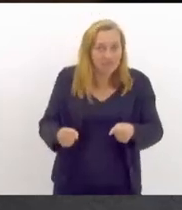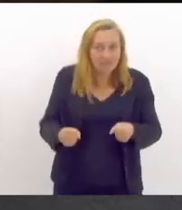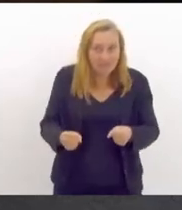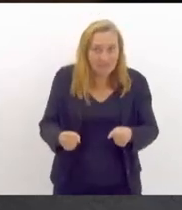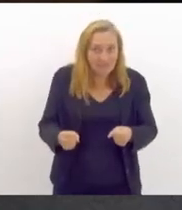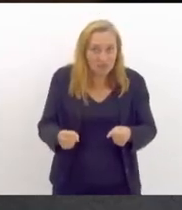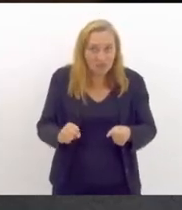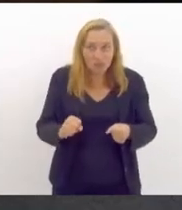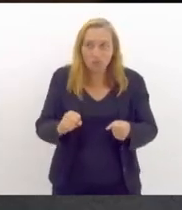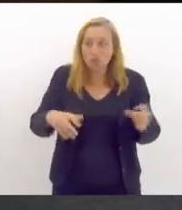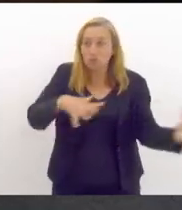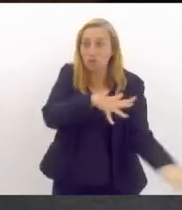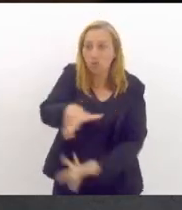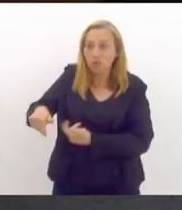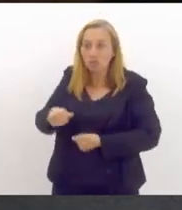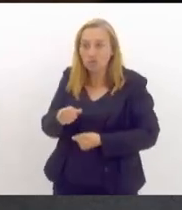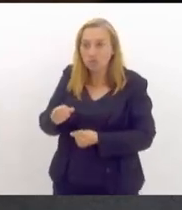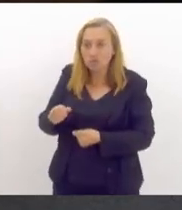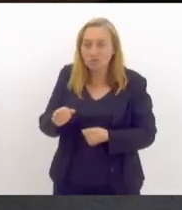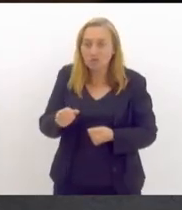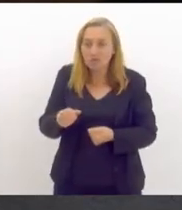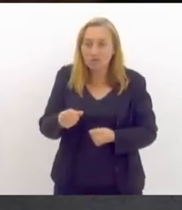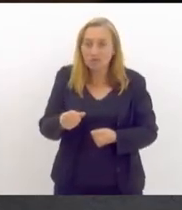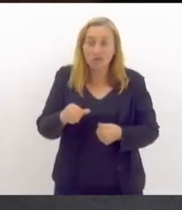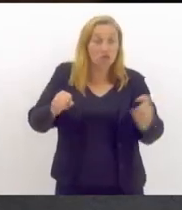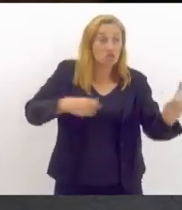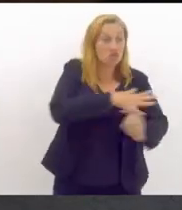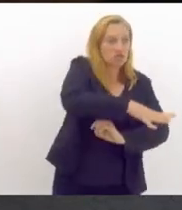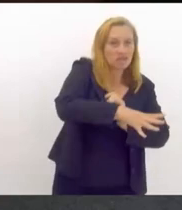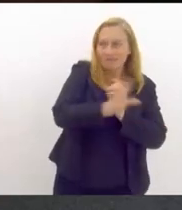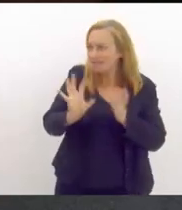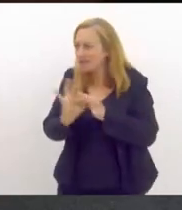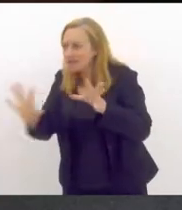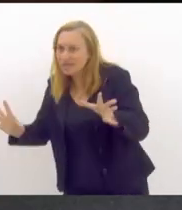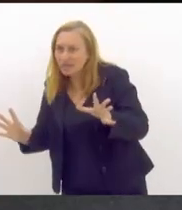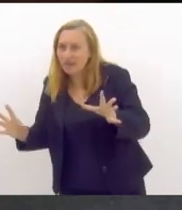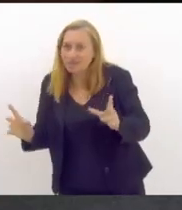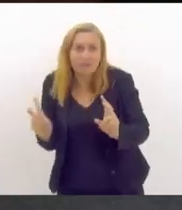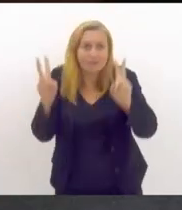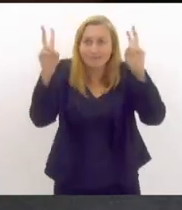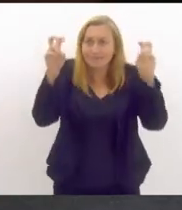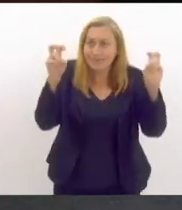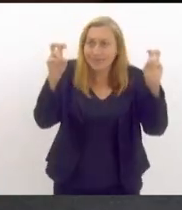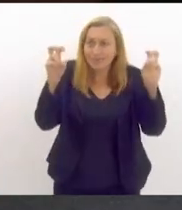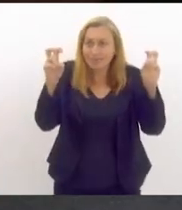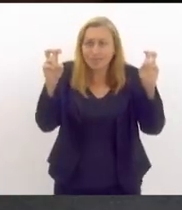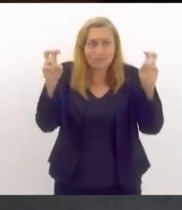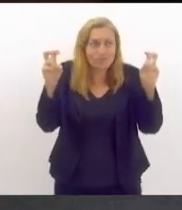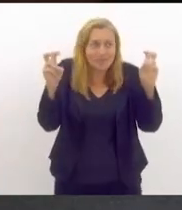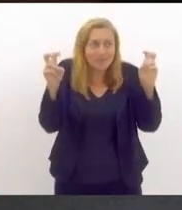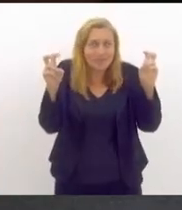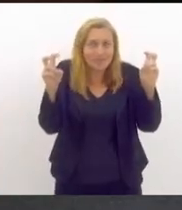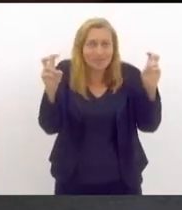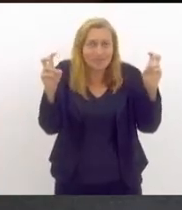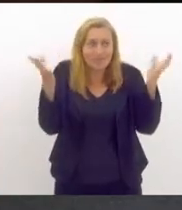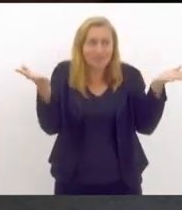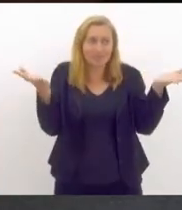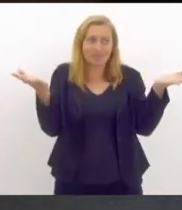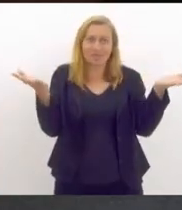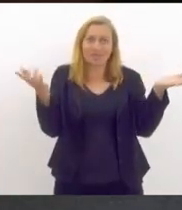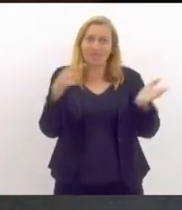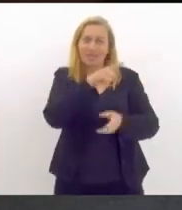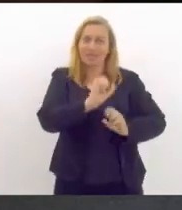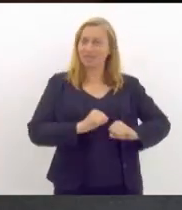no universo de ser conjugado socialismo e liberdade São temas absolutamente antagônicos e eles